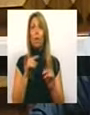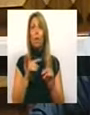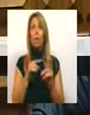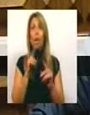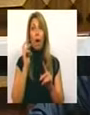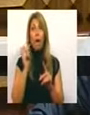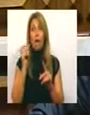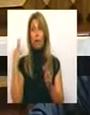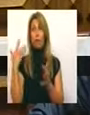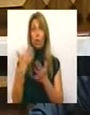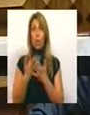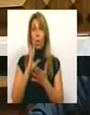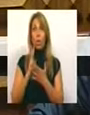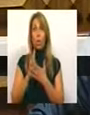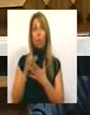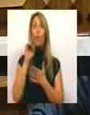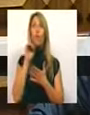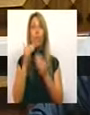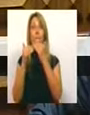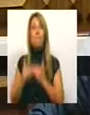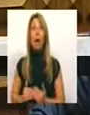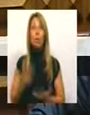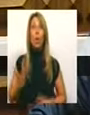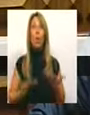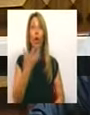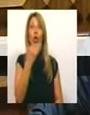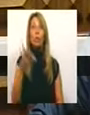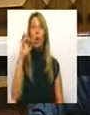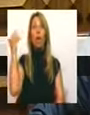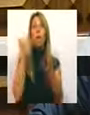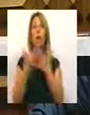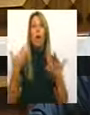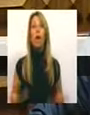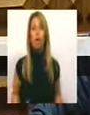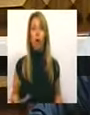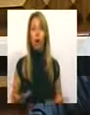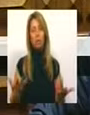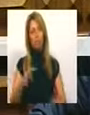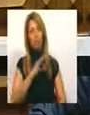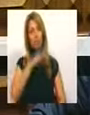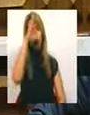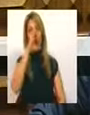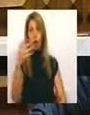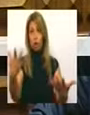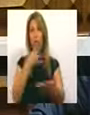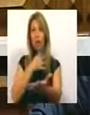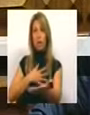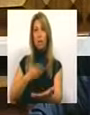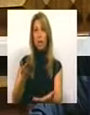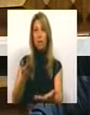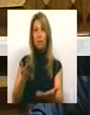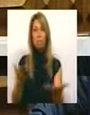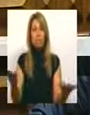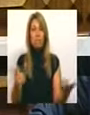anos o valor mais baixo desde 2008, Sr. Ministro. Portanto, tudo aquilo que o senhor acabou de nos dizer acaba por ser aquilo